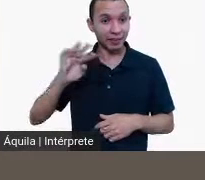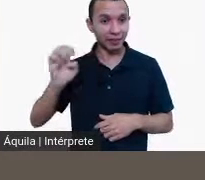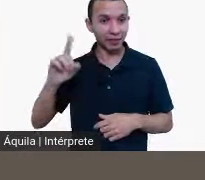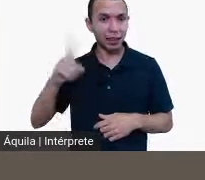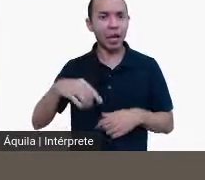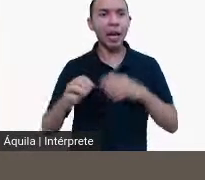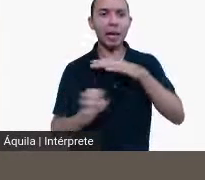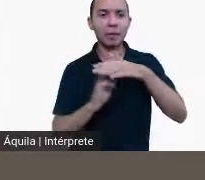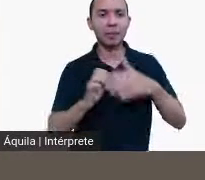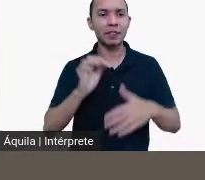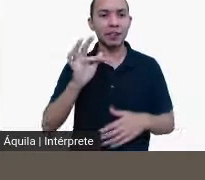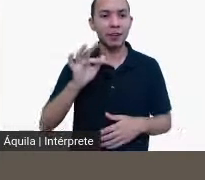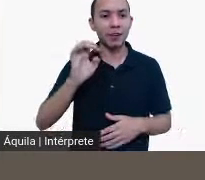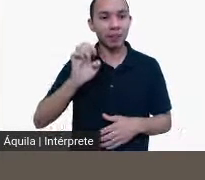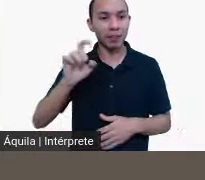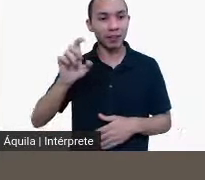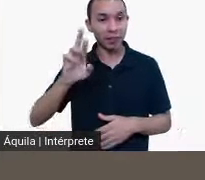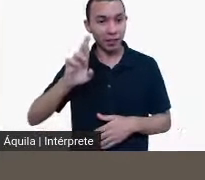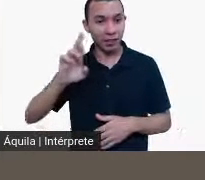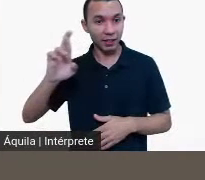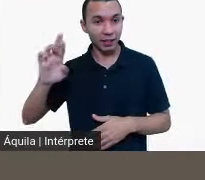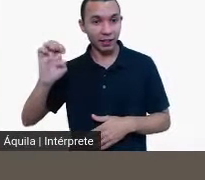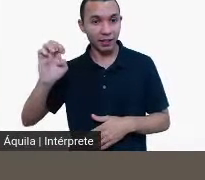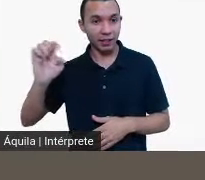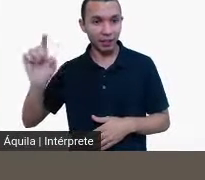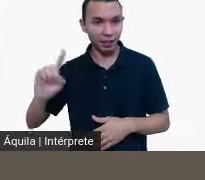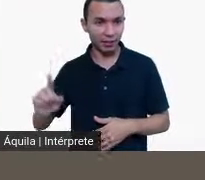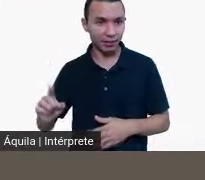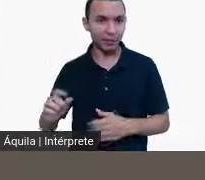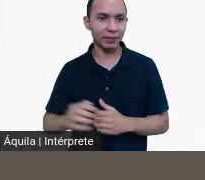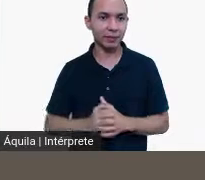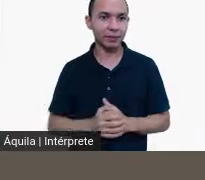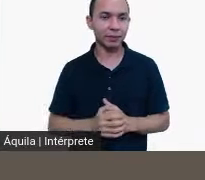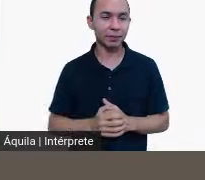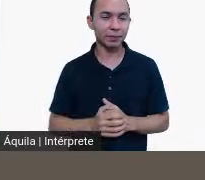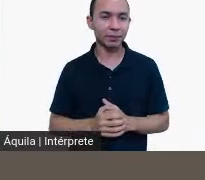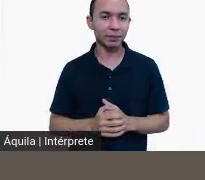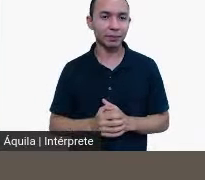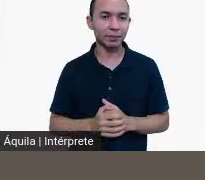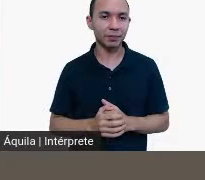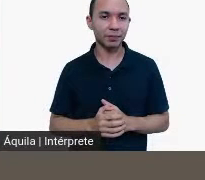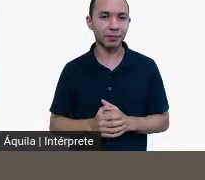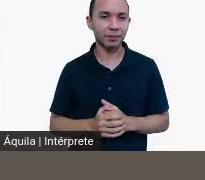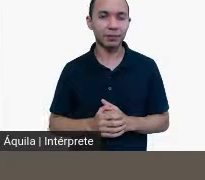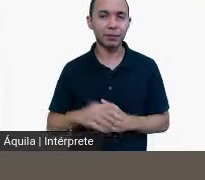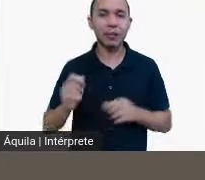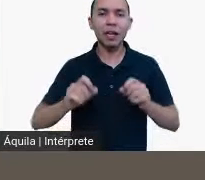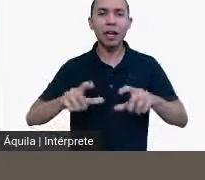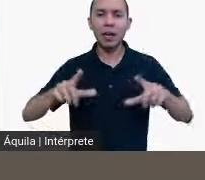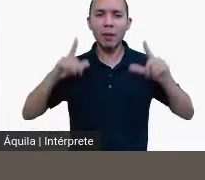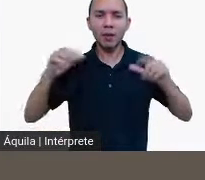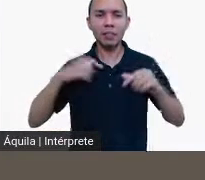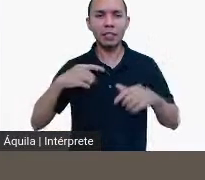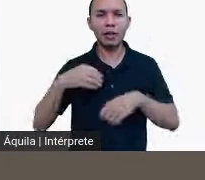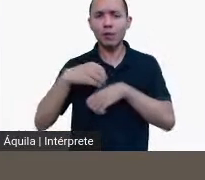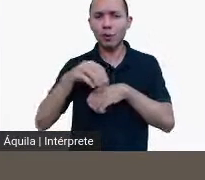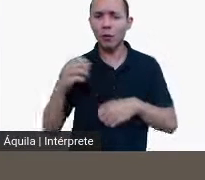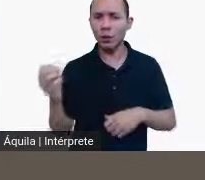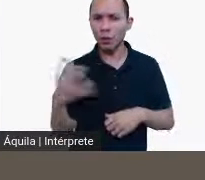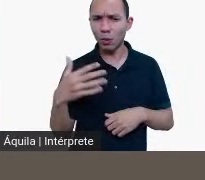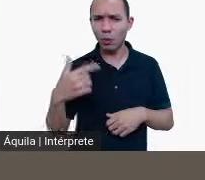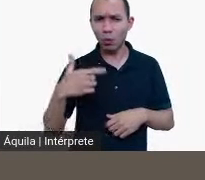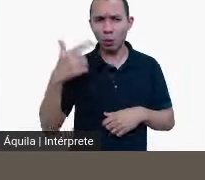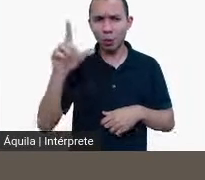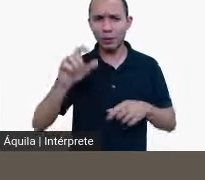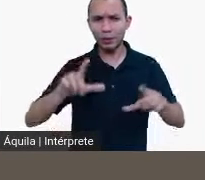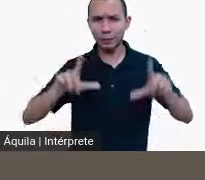Ferrez. Então, esse é um dado que a imagem nos traz, e há um outro dado que a imagem nos traz, que